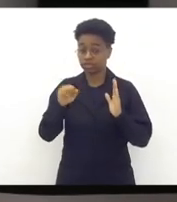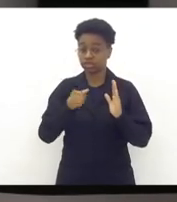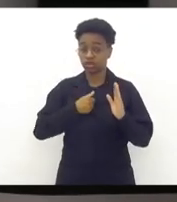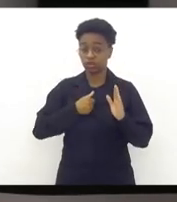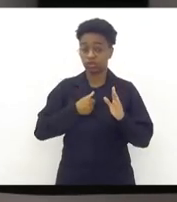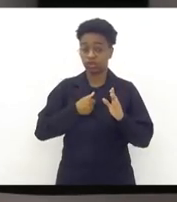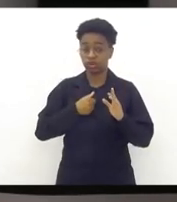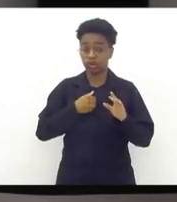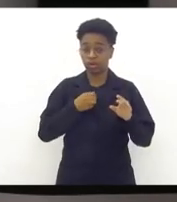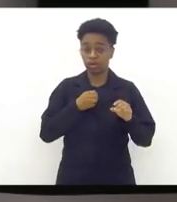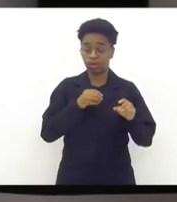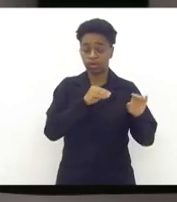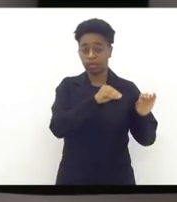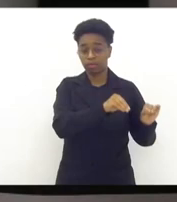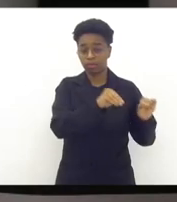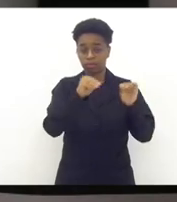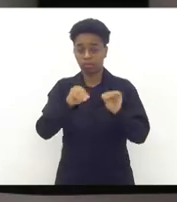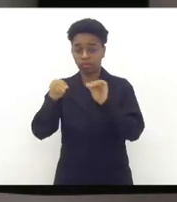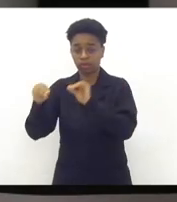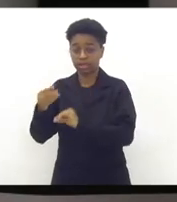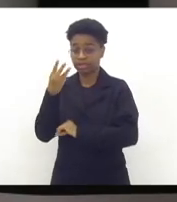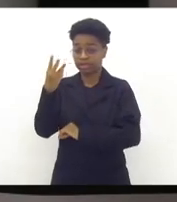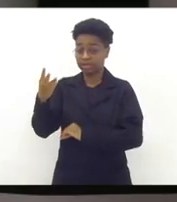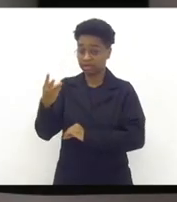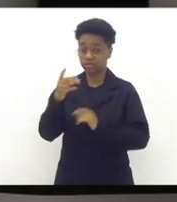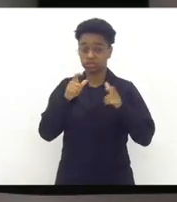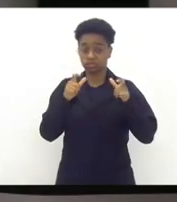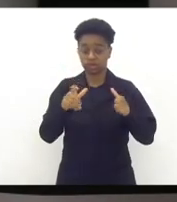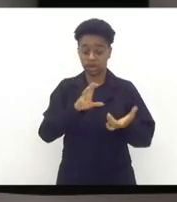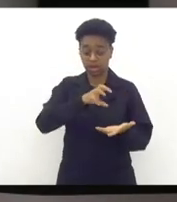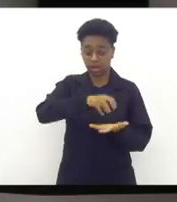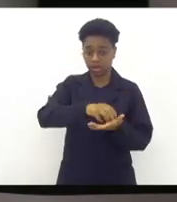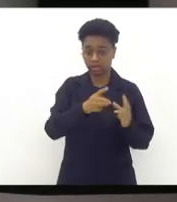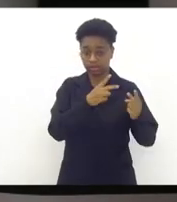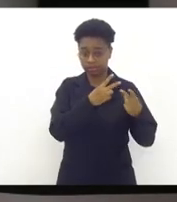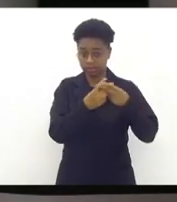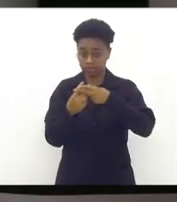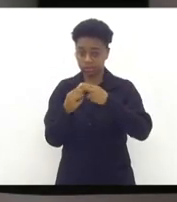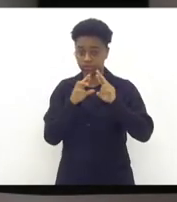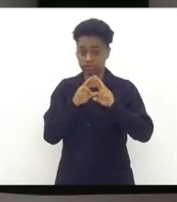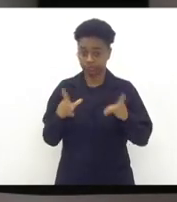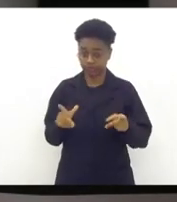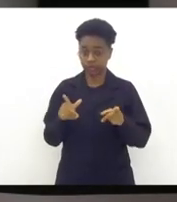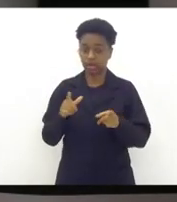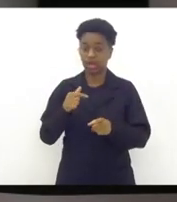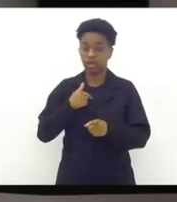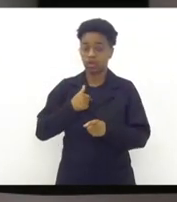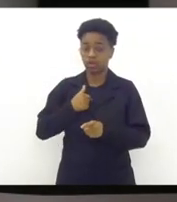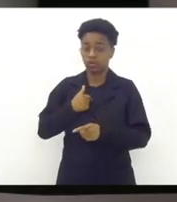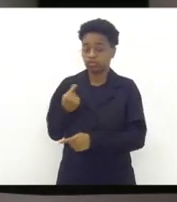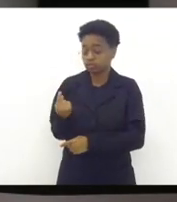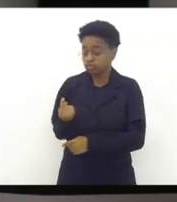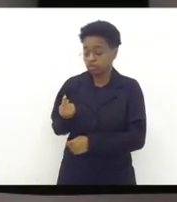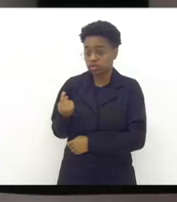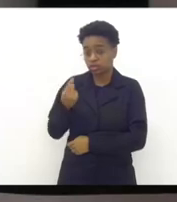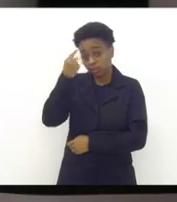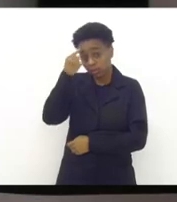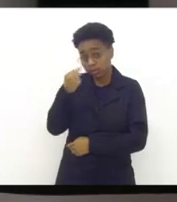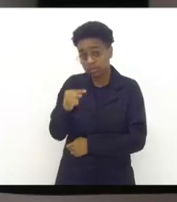diferentes. 55 dias eu conheci três presídios diferentes. Fiquei em um isolamento em uma